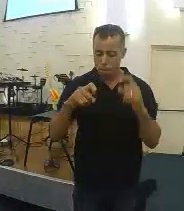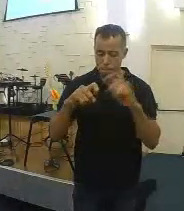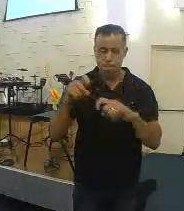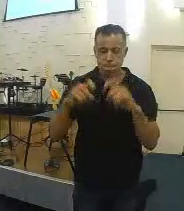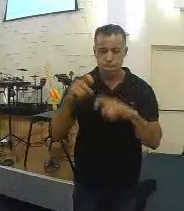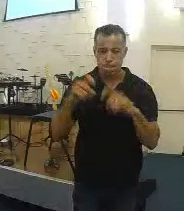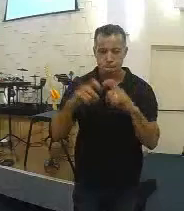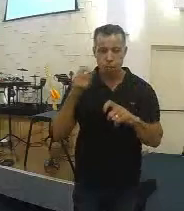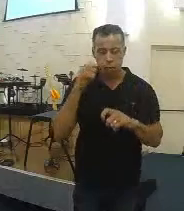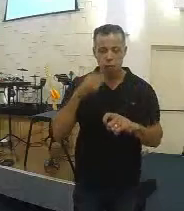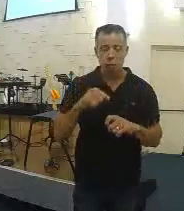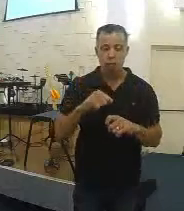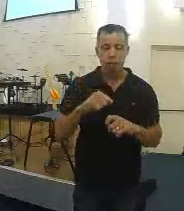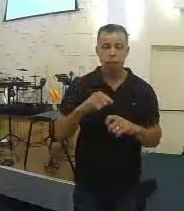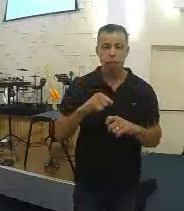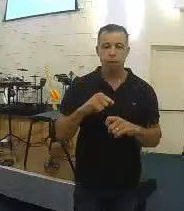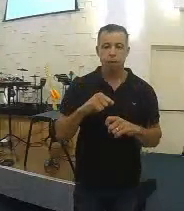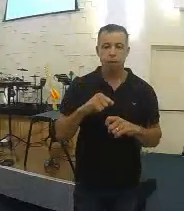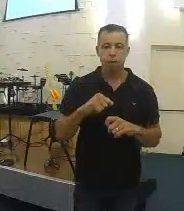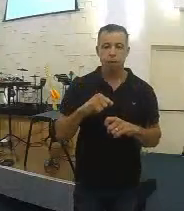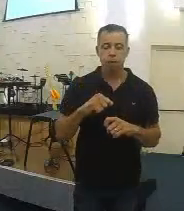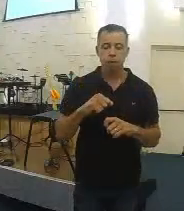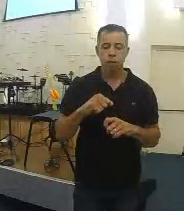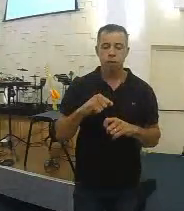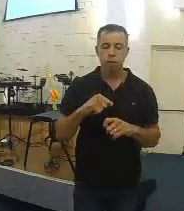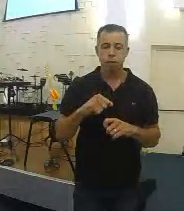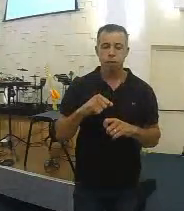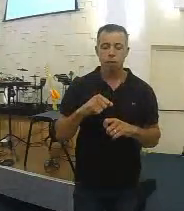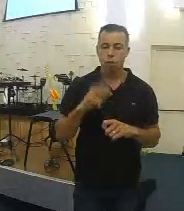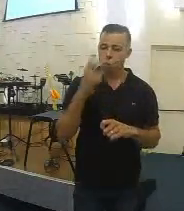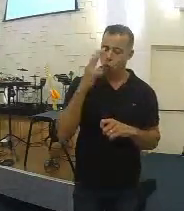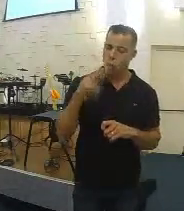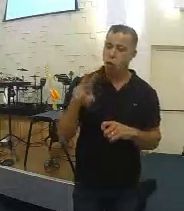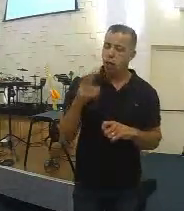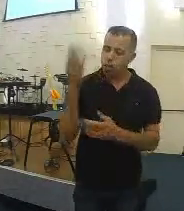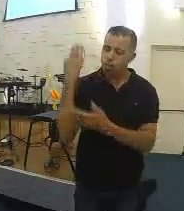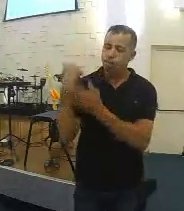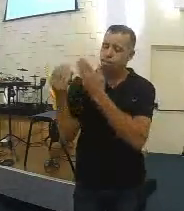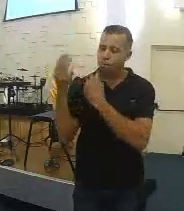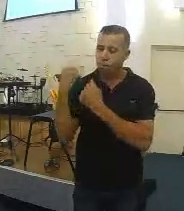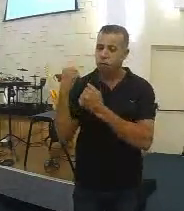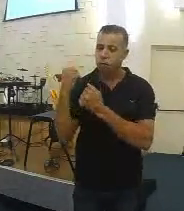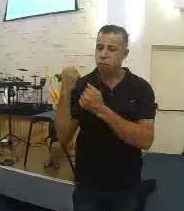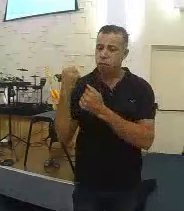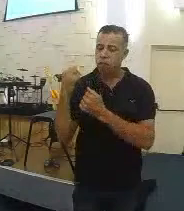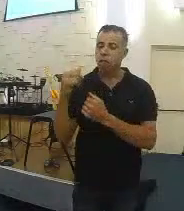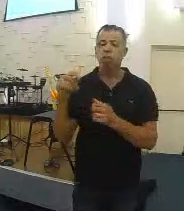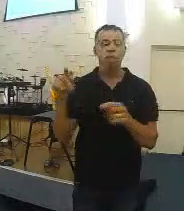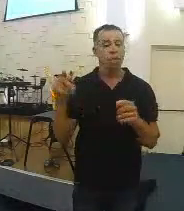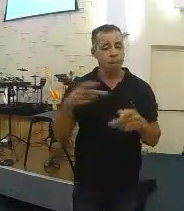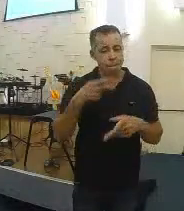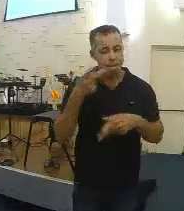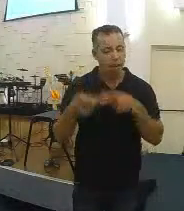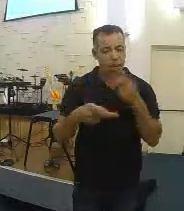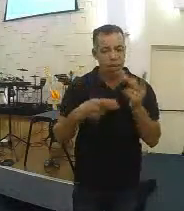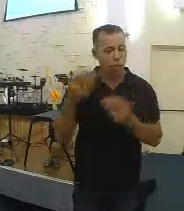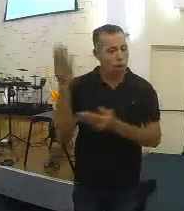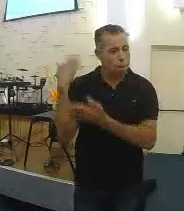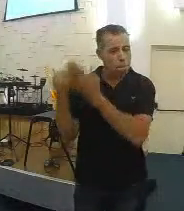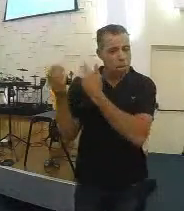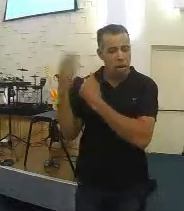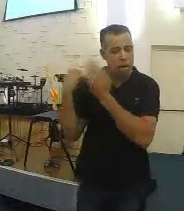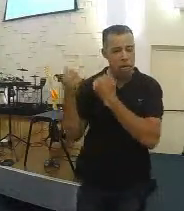e olhem para esse tempo em Israel. Nós estamos falando de uma época sem lei, em